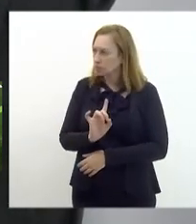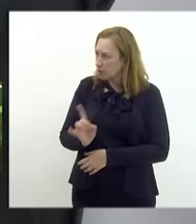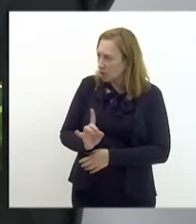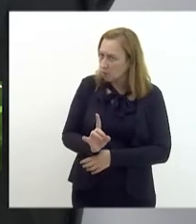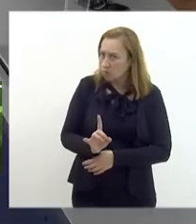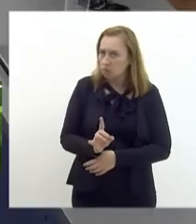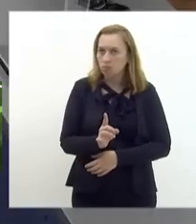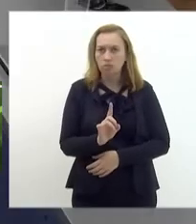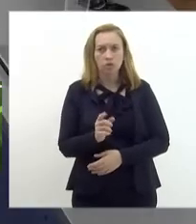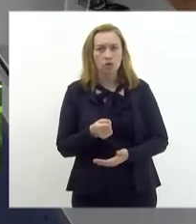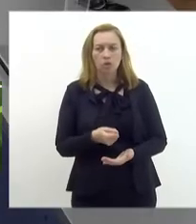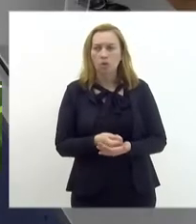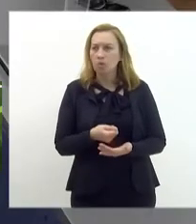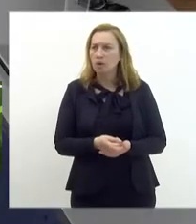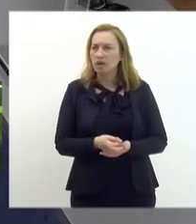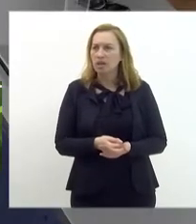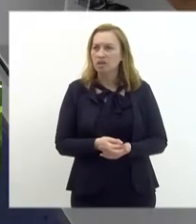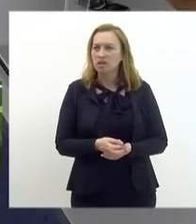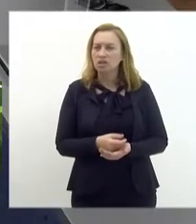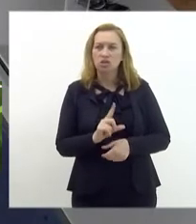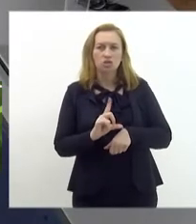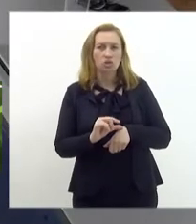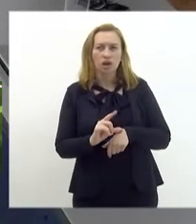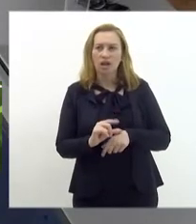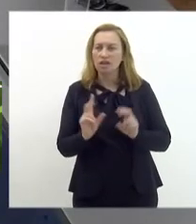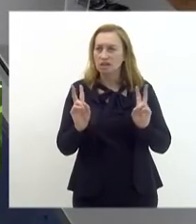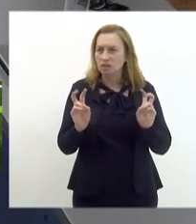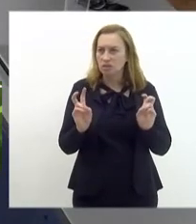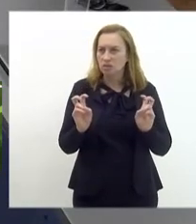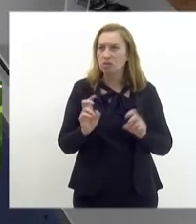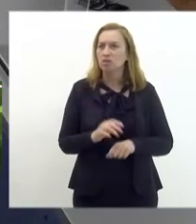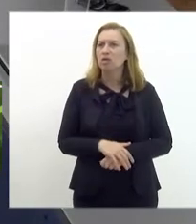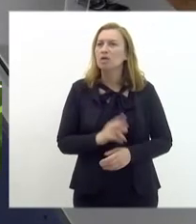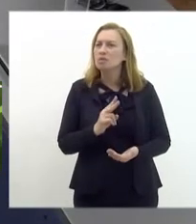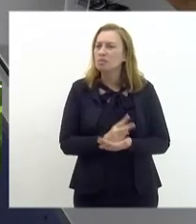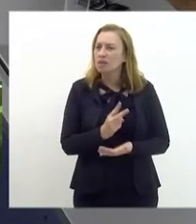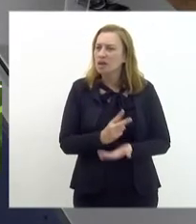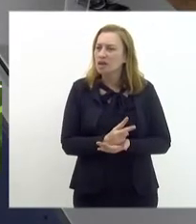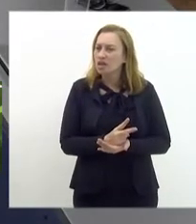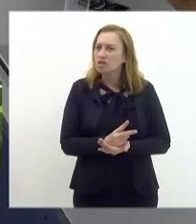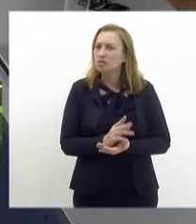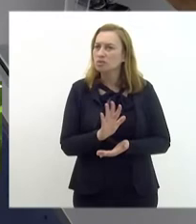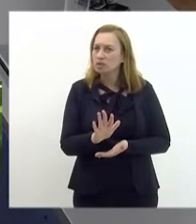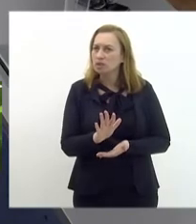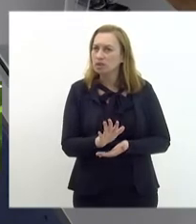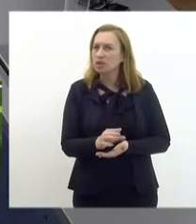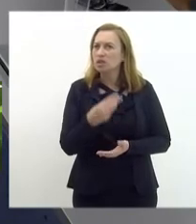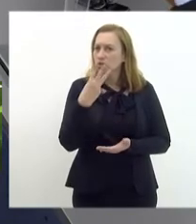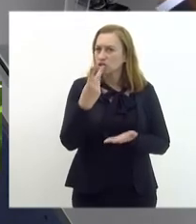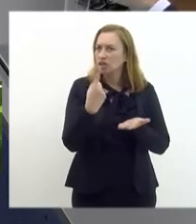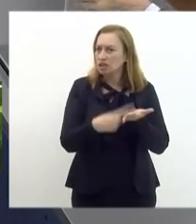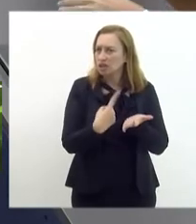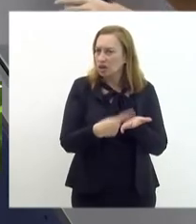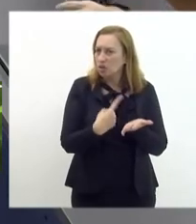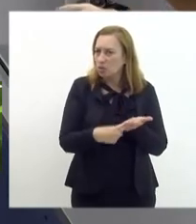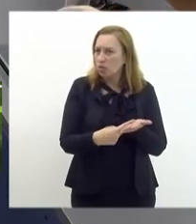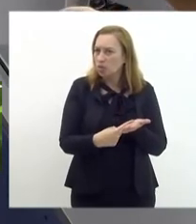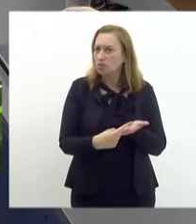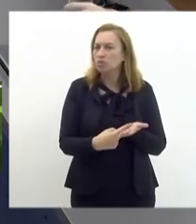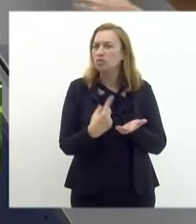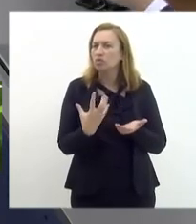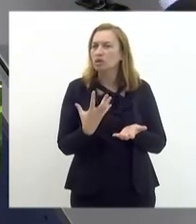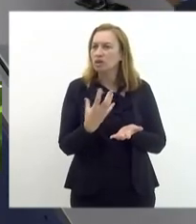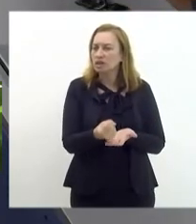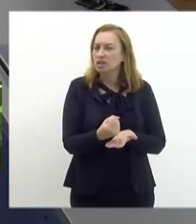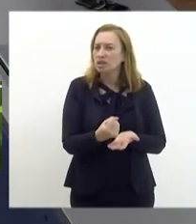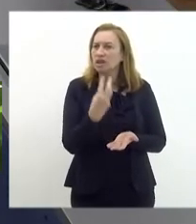Não tem cobrança de honorários nesse caso. Mesmo, inclusive, nos três acordos que foram celebrados,